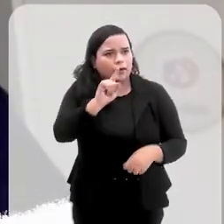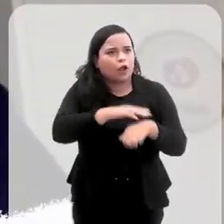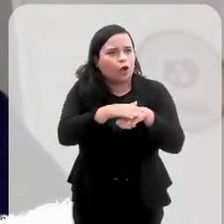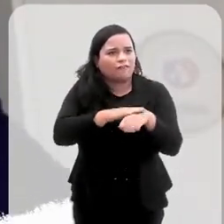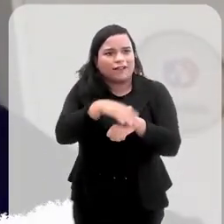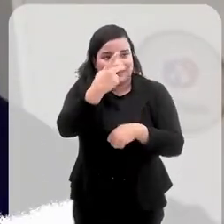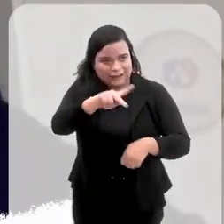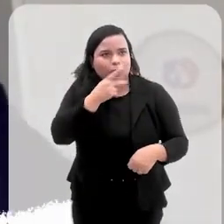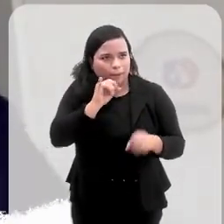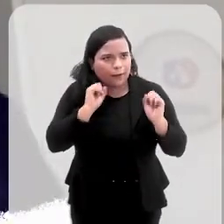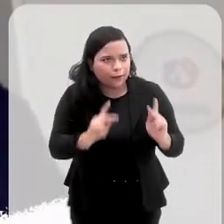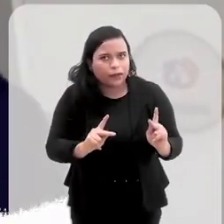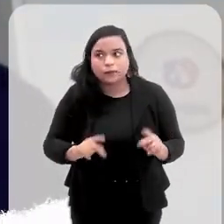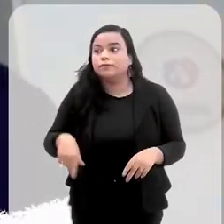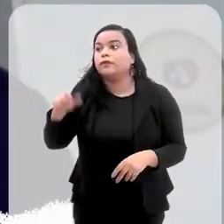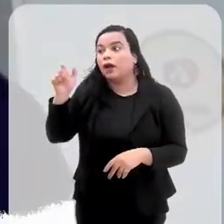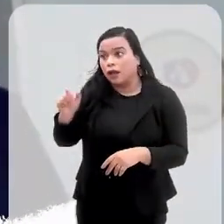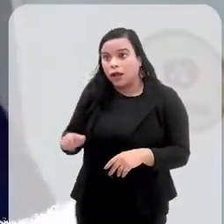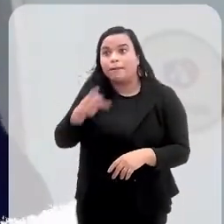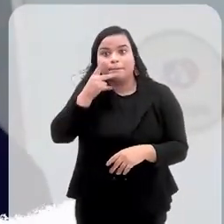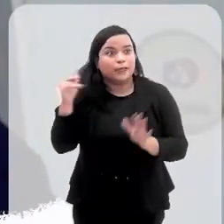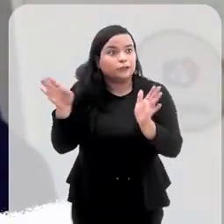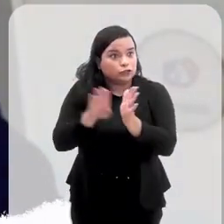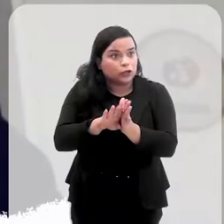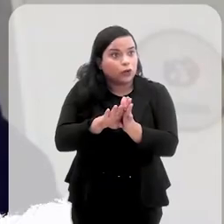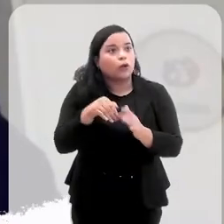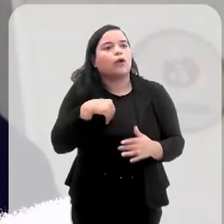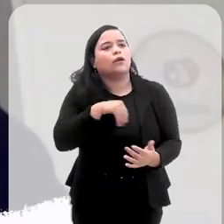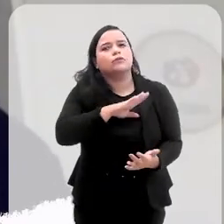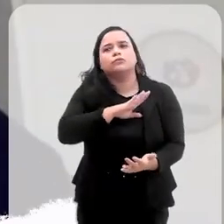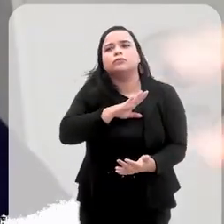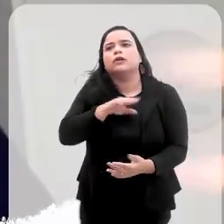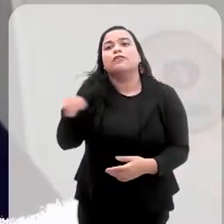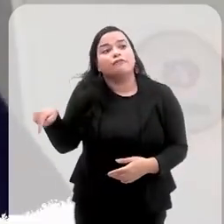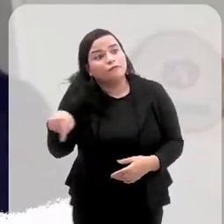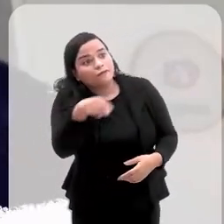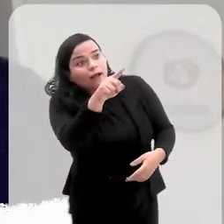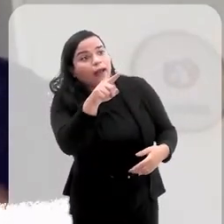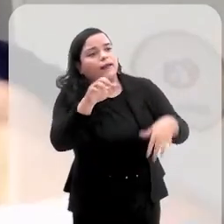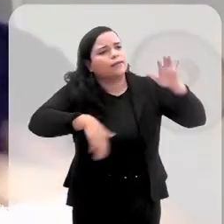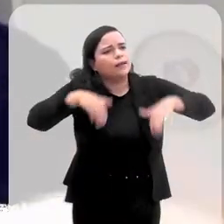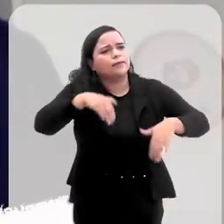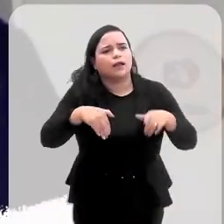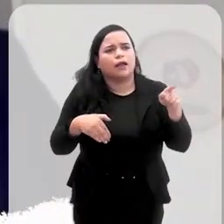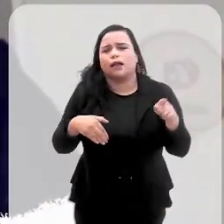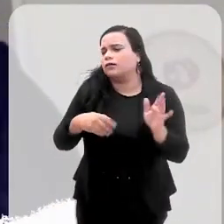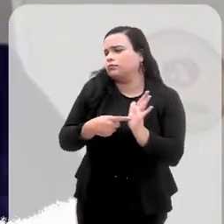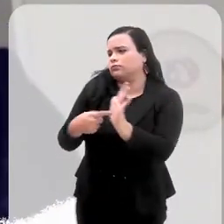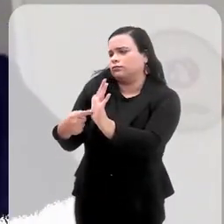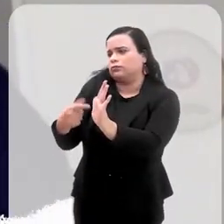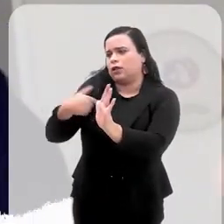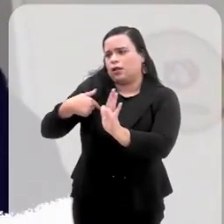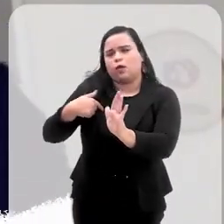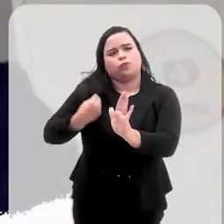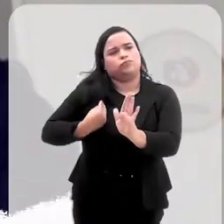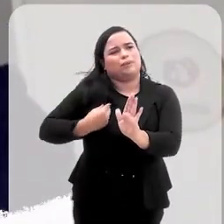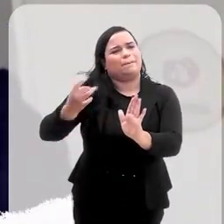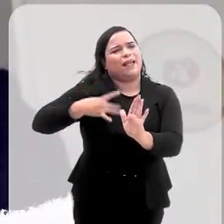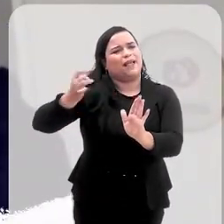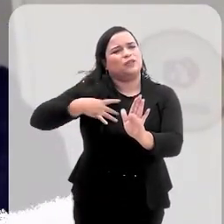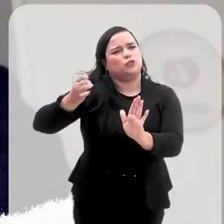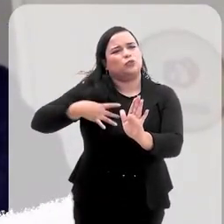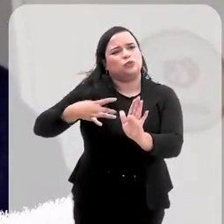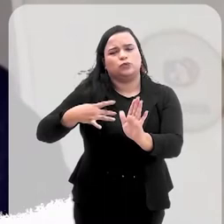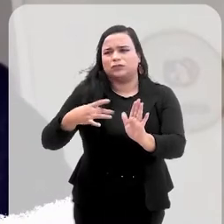lá. Vai, filho, vai lá nadar. Eu estou medo. Aí o pai: que isso? Você não tem medo de nadar? Aí chegaram